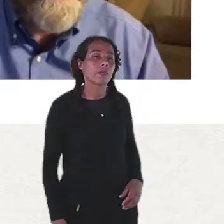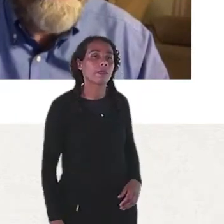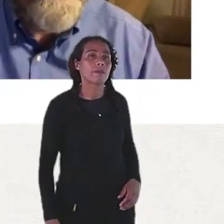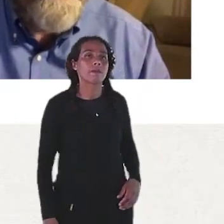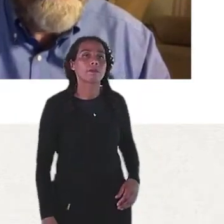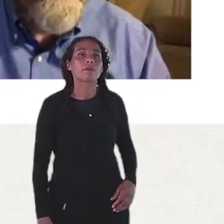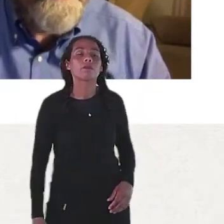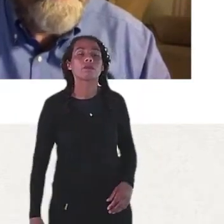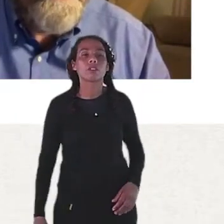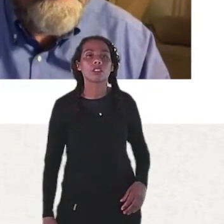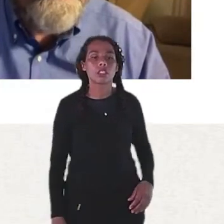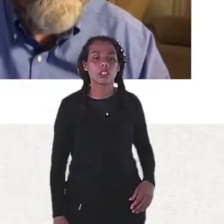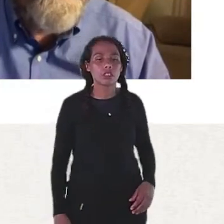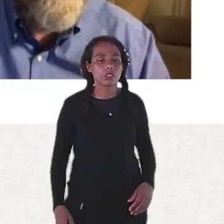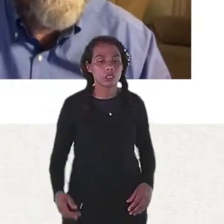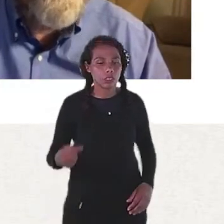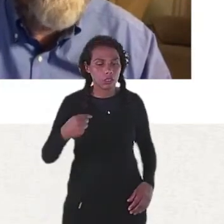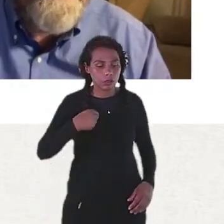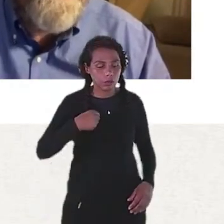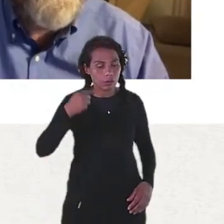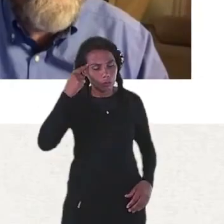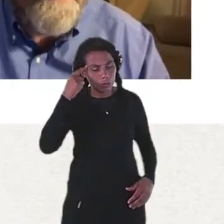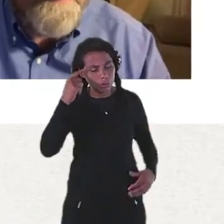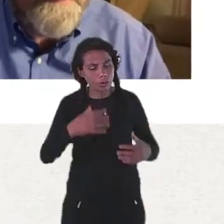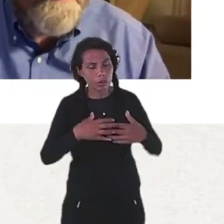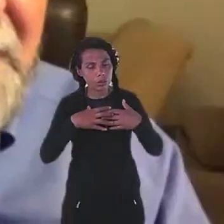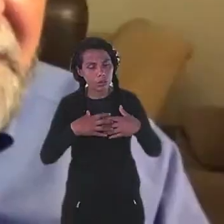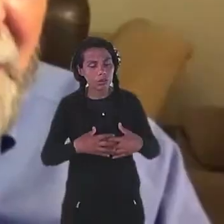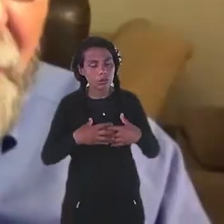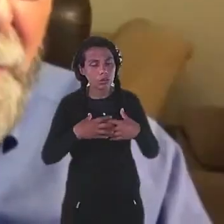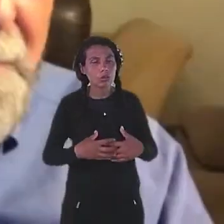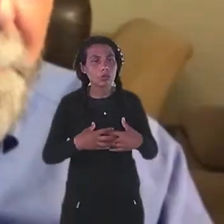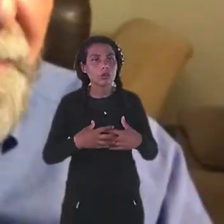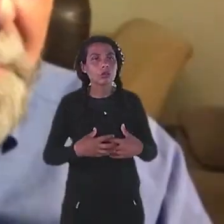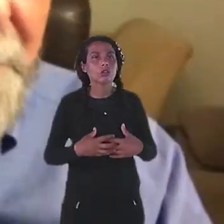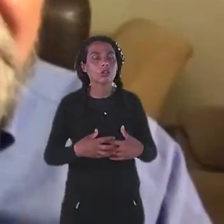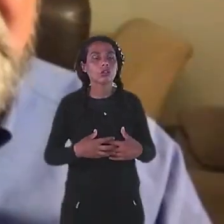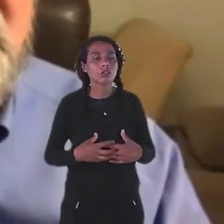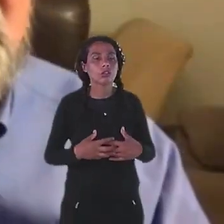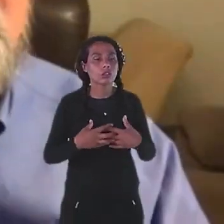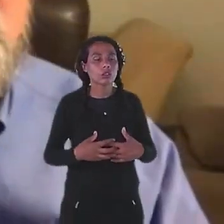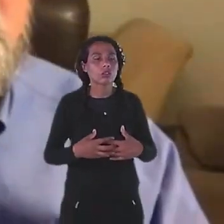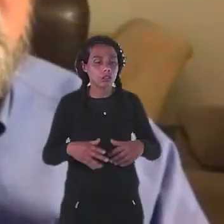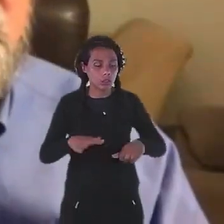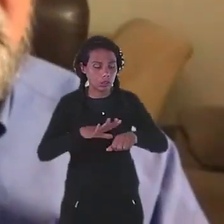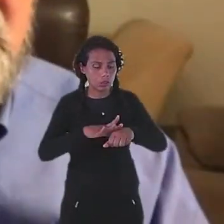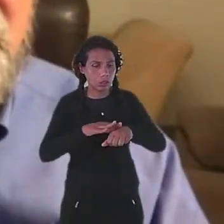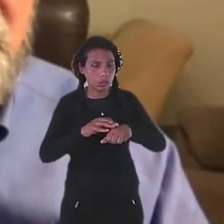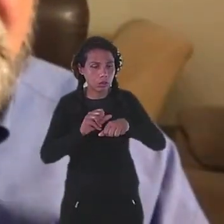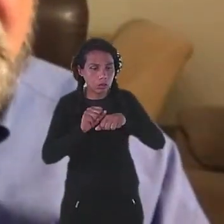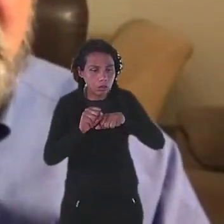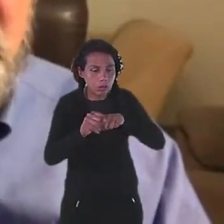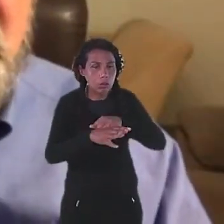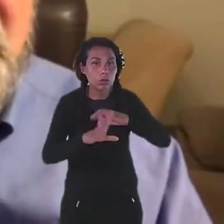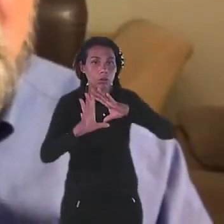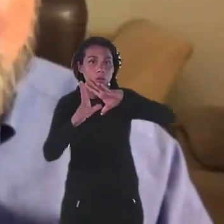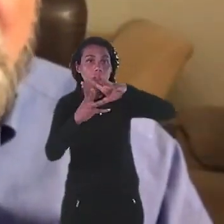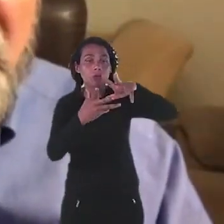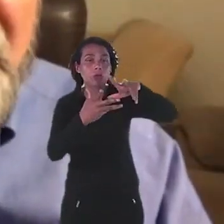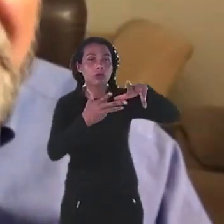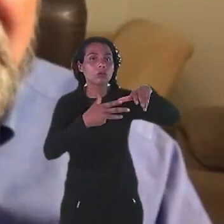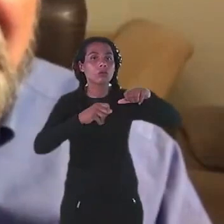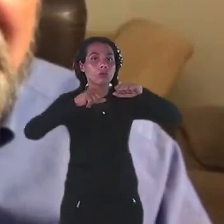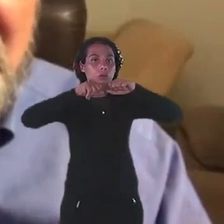comportamento humano né, ter sido tão deletério e tão letal depois que a pandemia se espalhou pelo mundo inteiro,